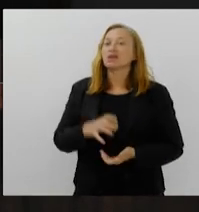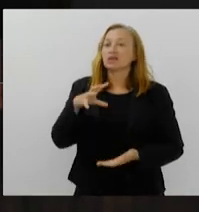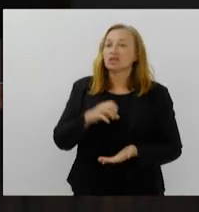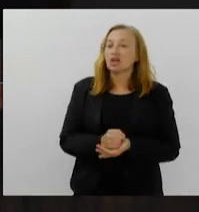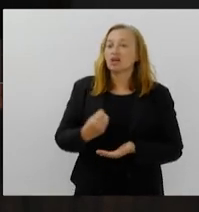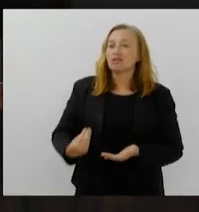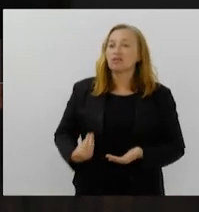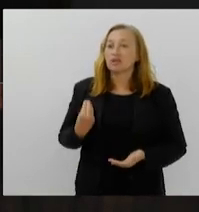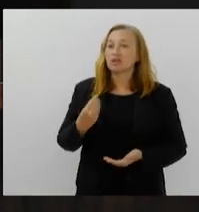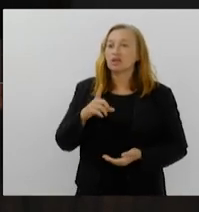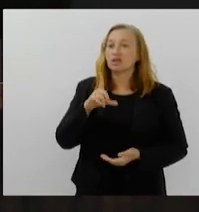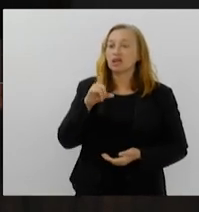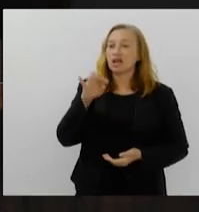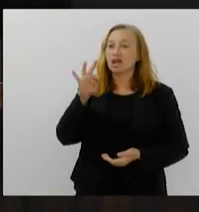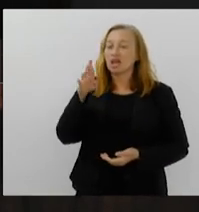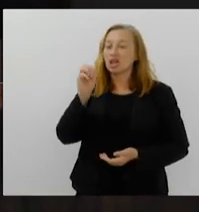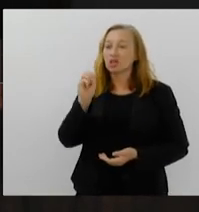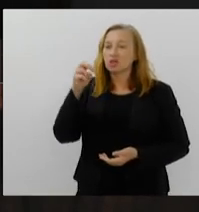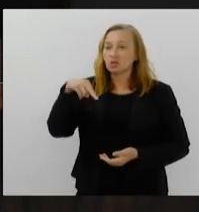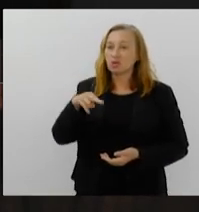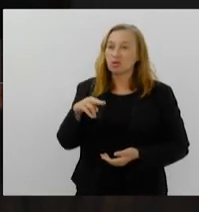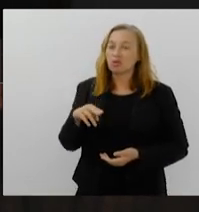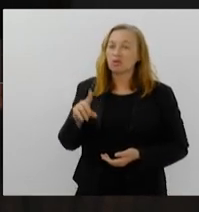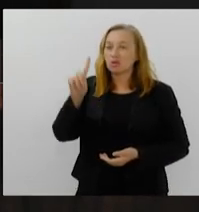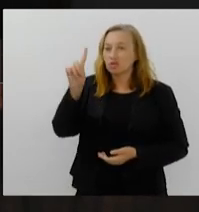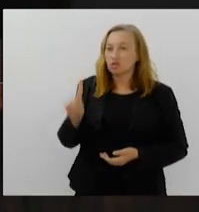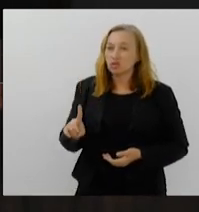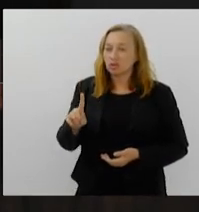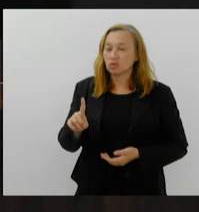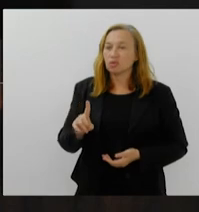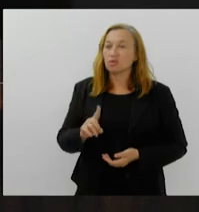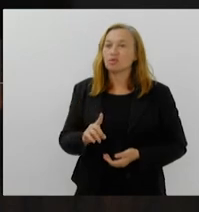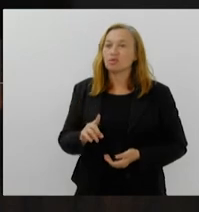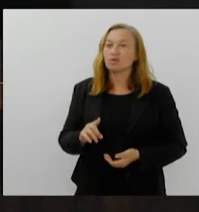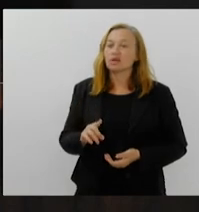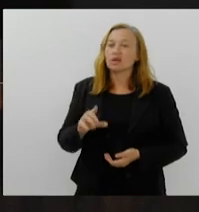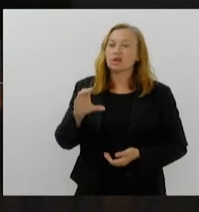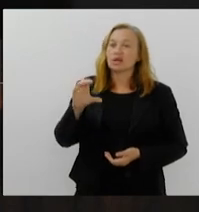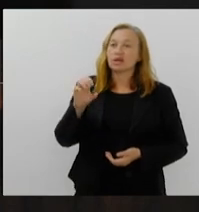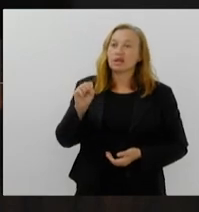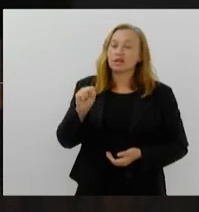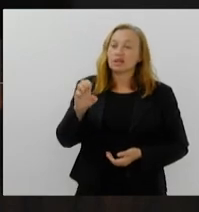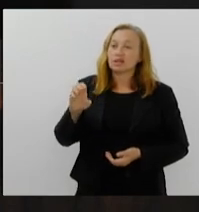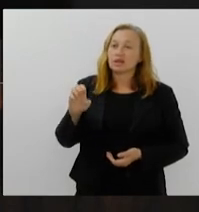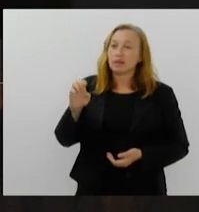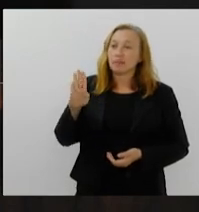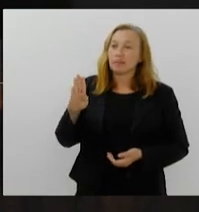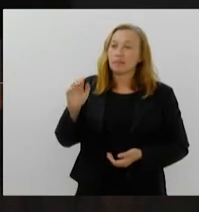também do Cleiton Melo, diretor executivo da SEBRAP.